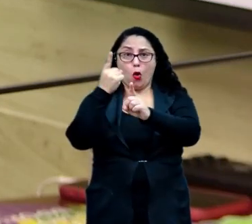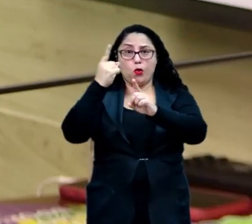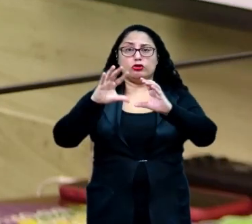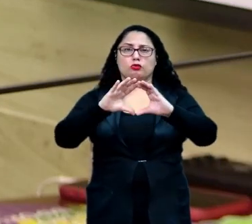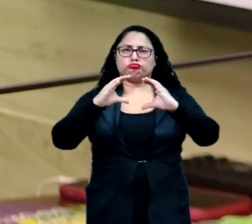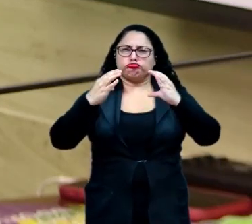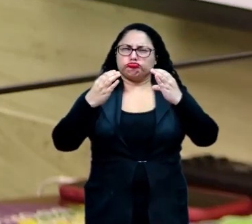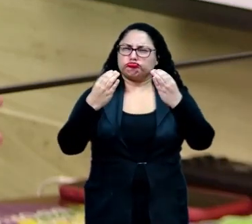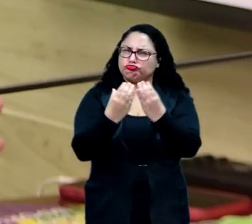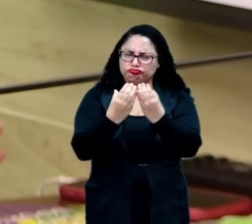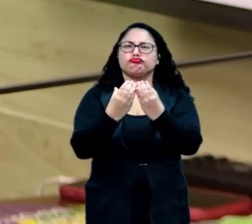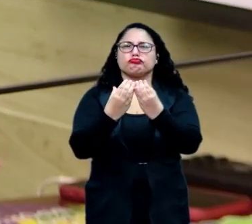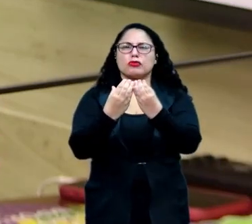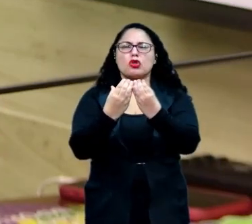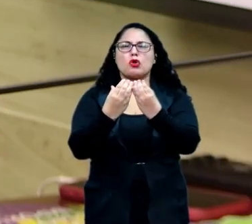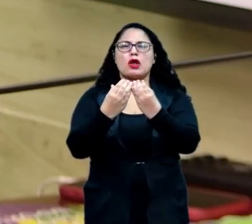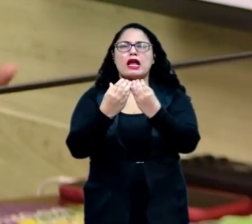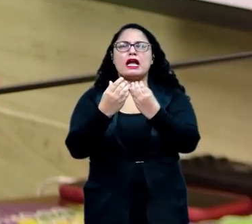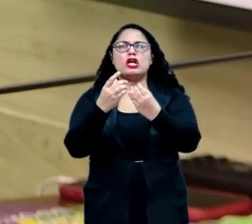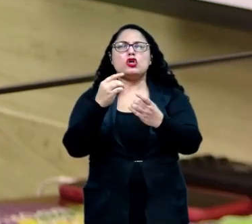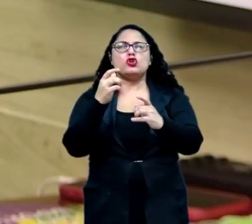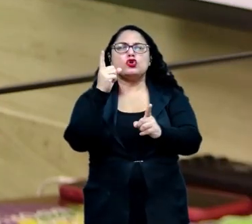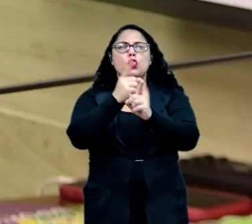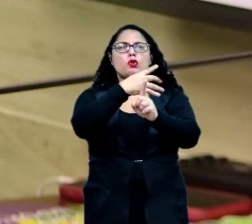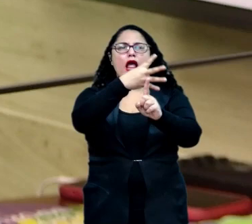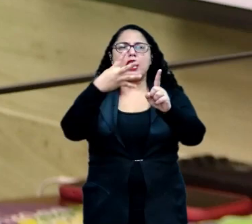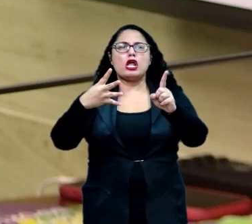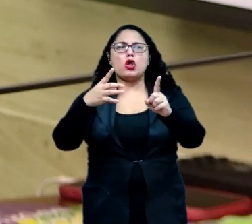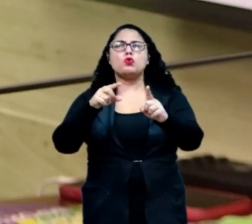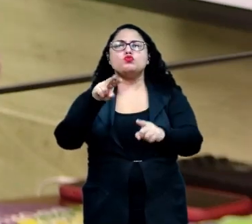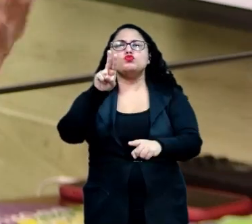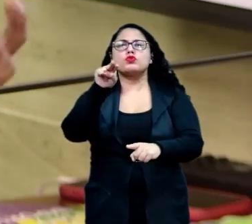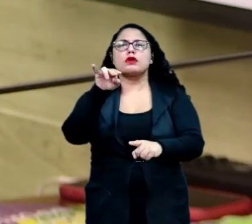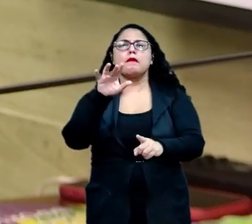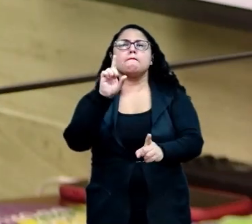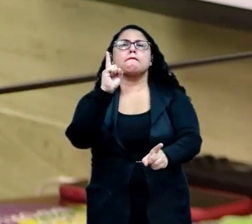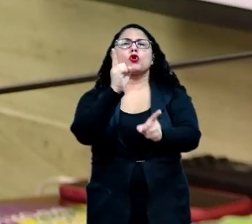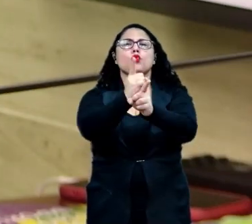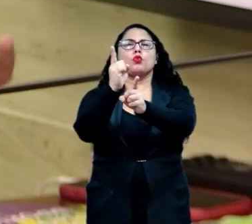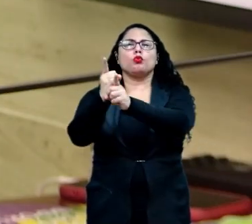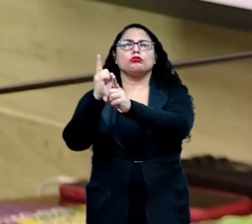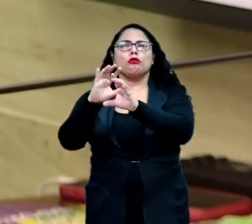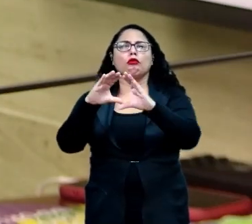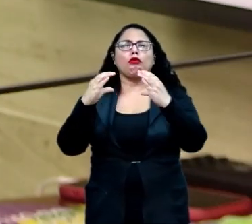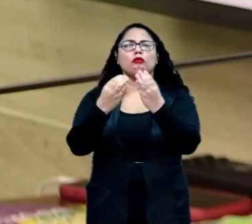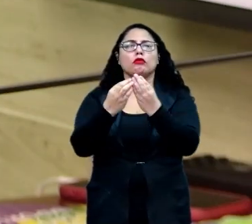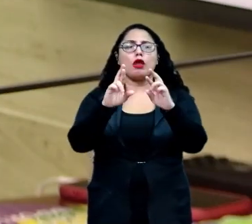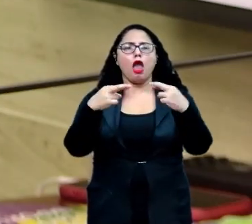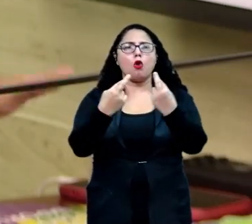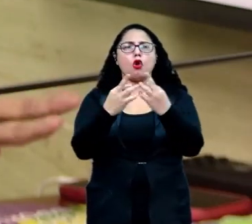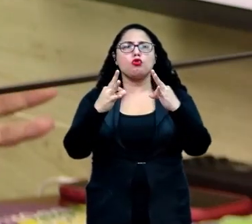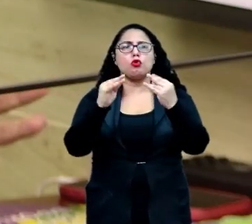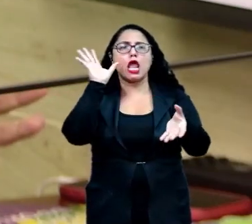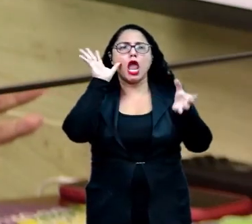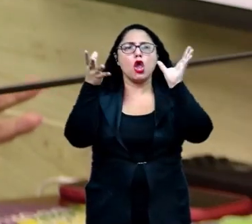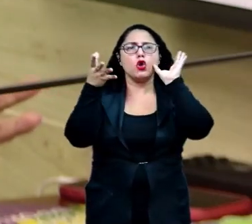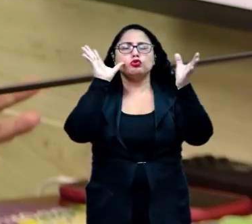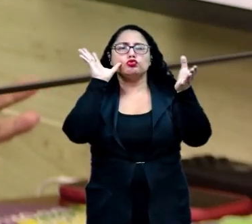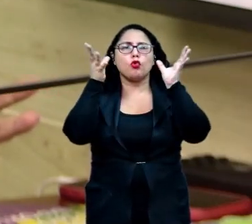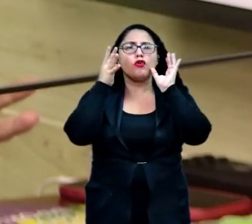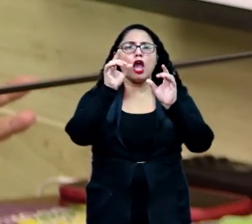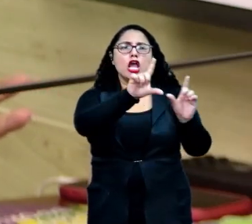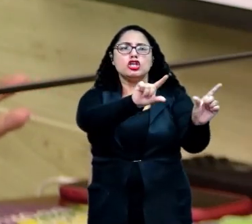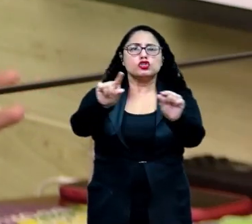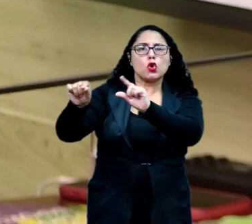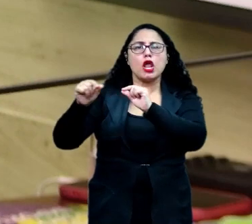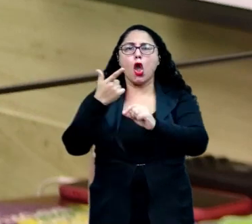conferência LGBT, nunca mais houve nenhum encontro da comunidade que a gente se reuniu, todo mundo, e decidiu a